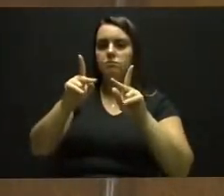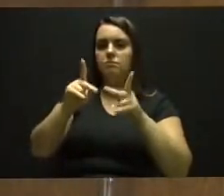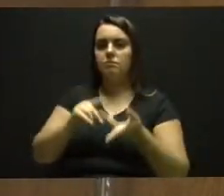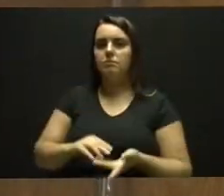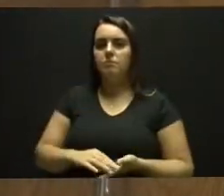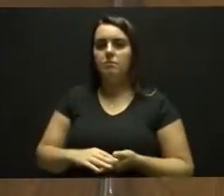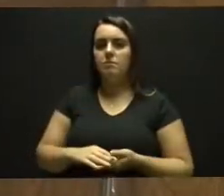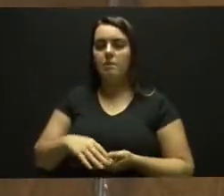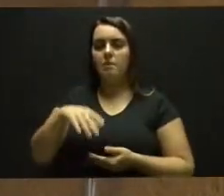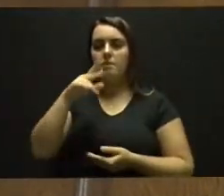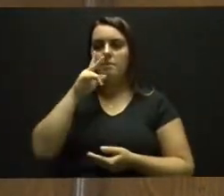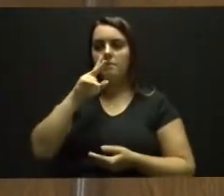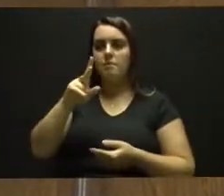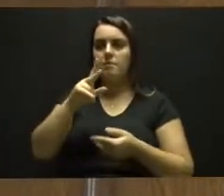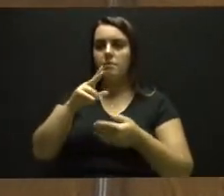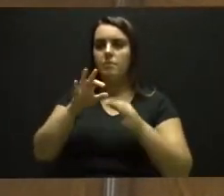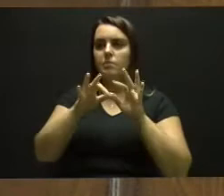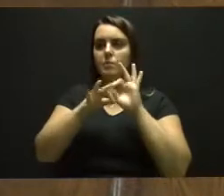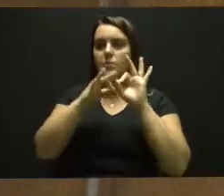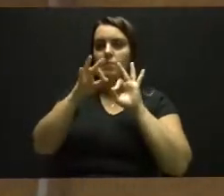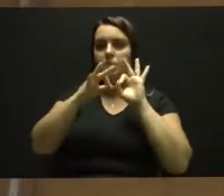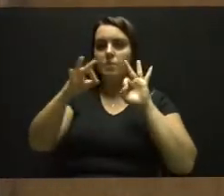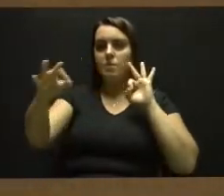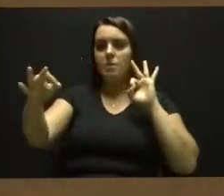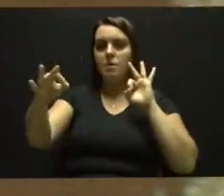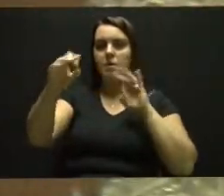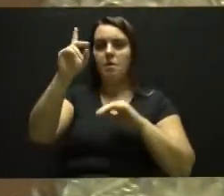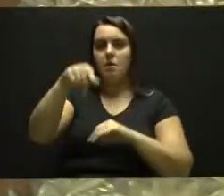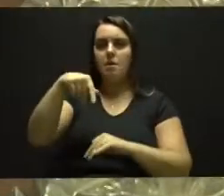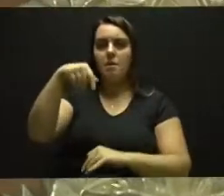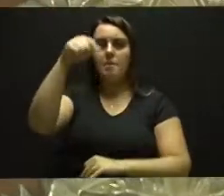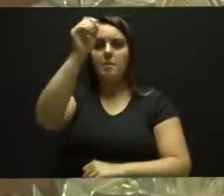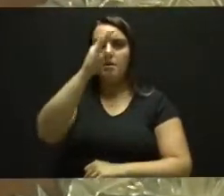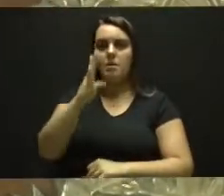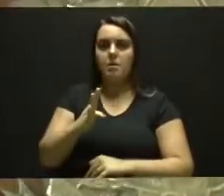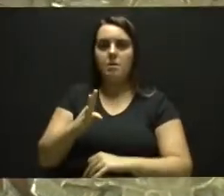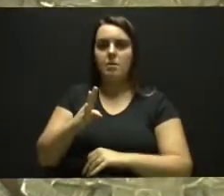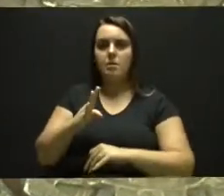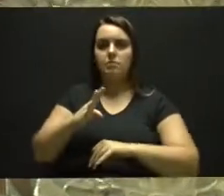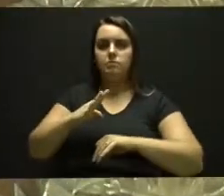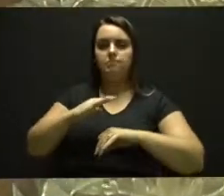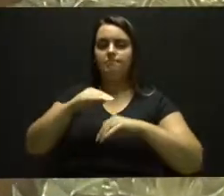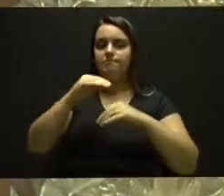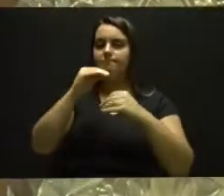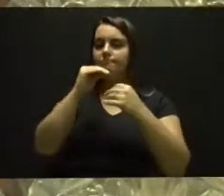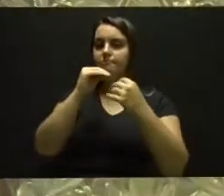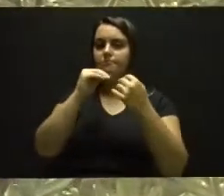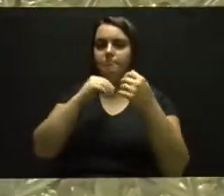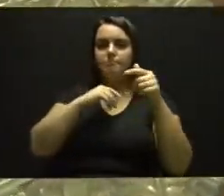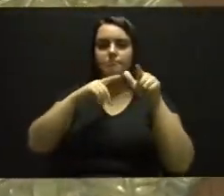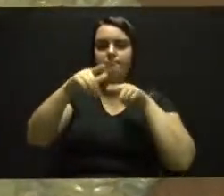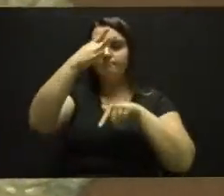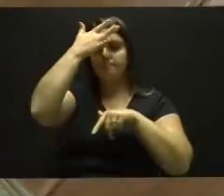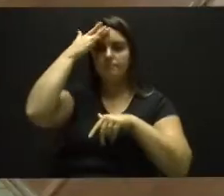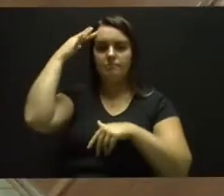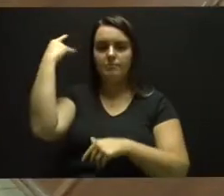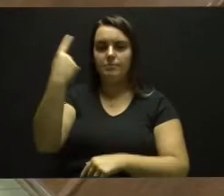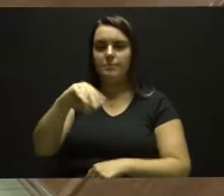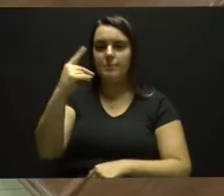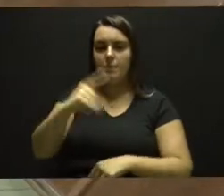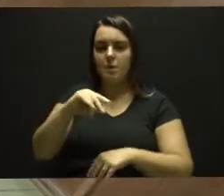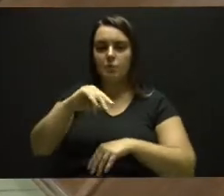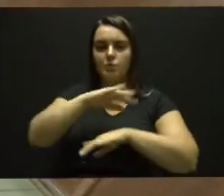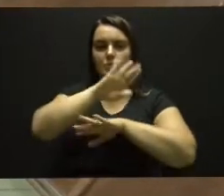e carros o meu brasil que partiu com as suas mãos ensanguentadas as grelhas vi todos os